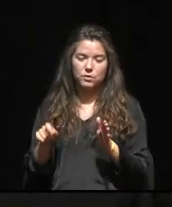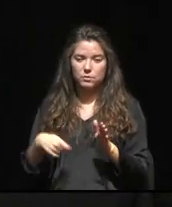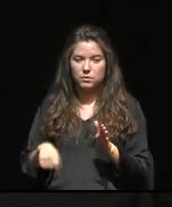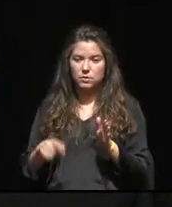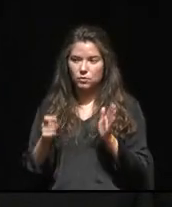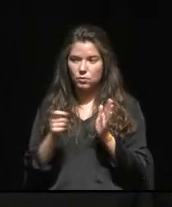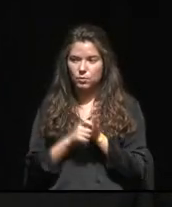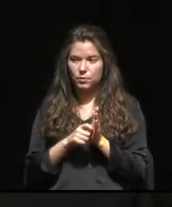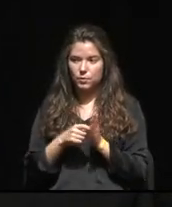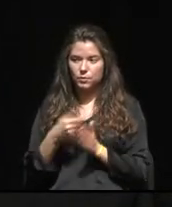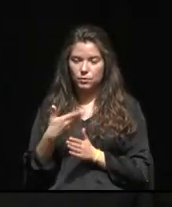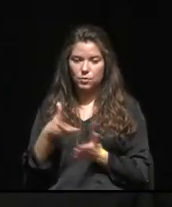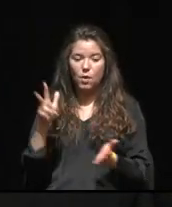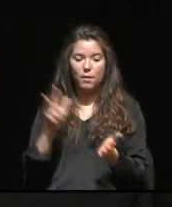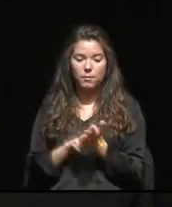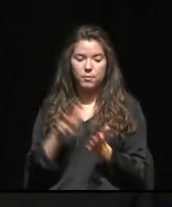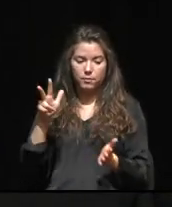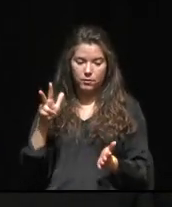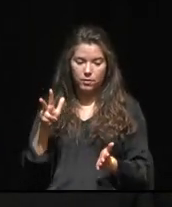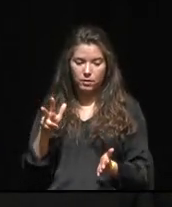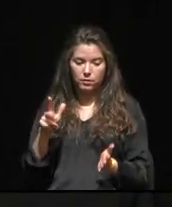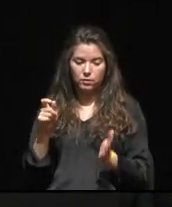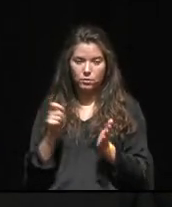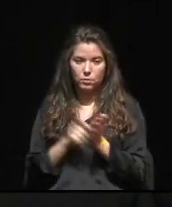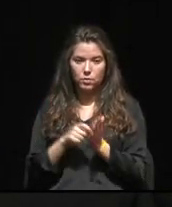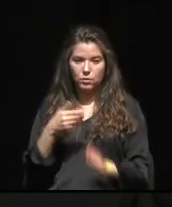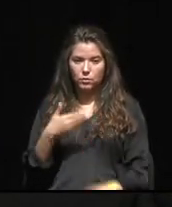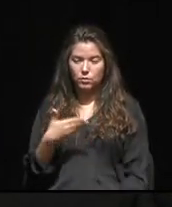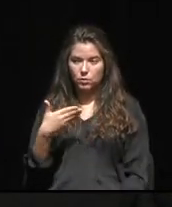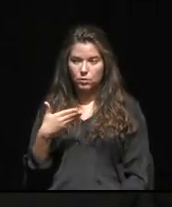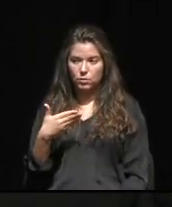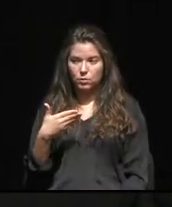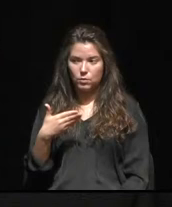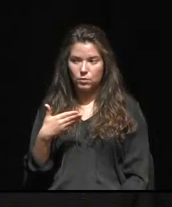PS aprovado no ponto